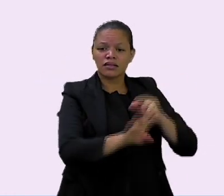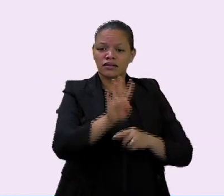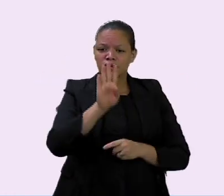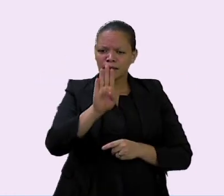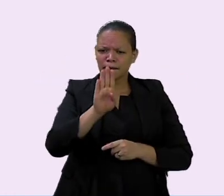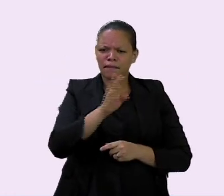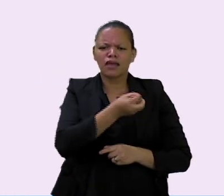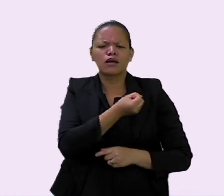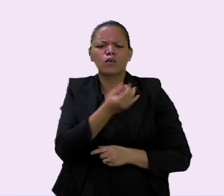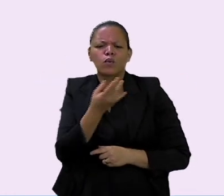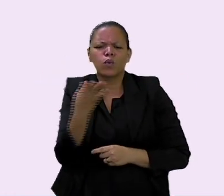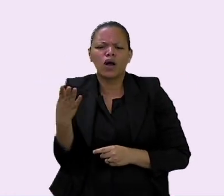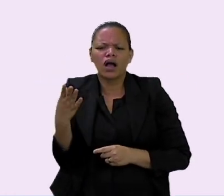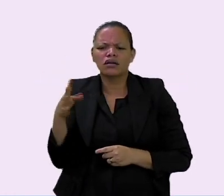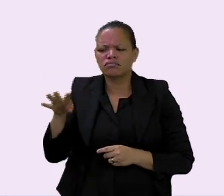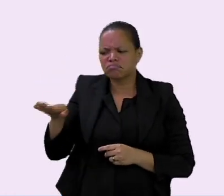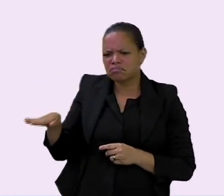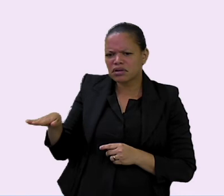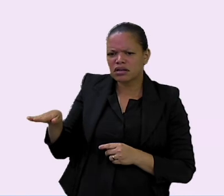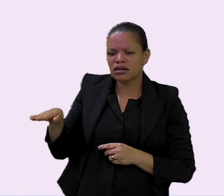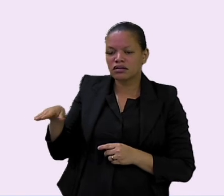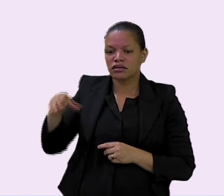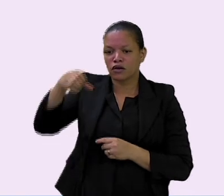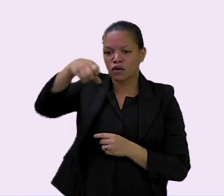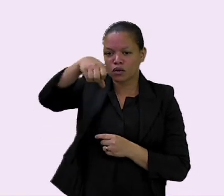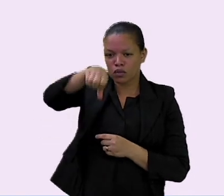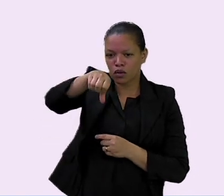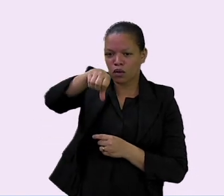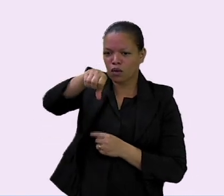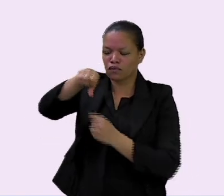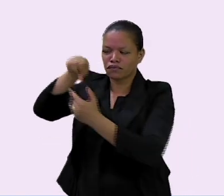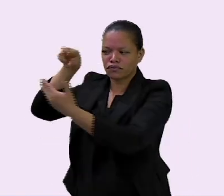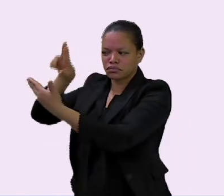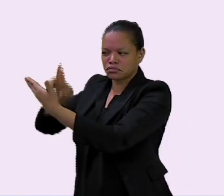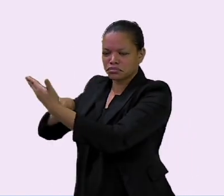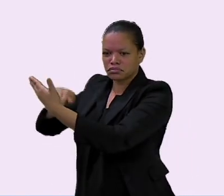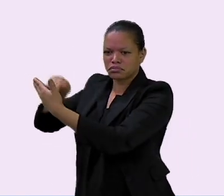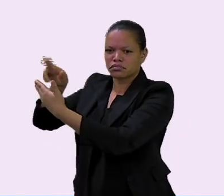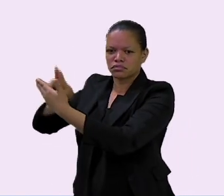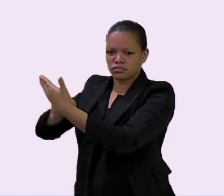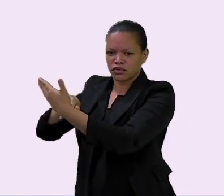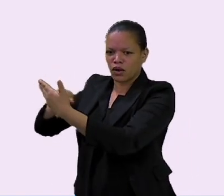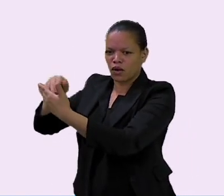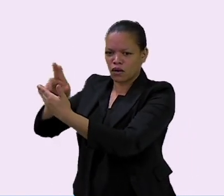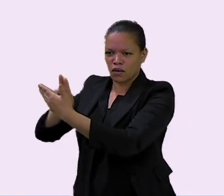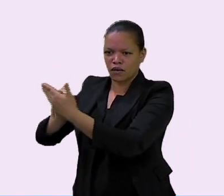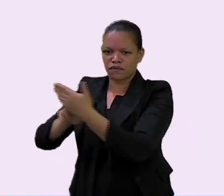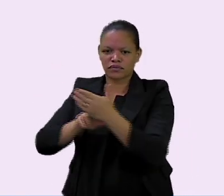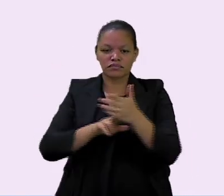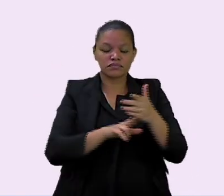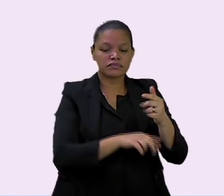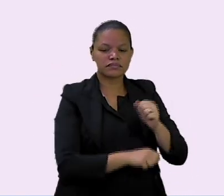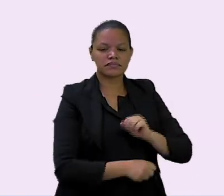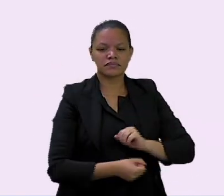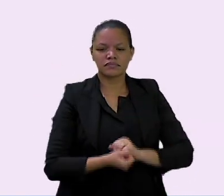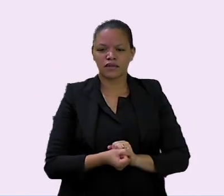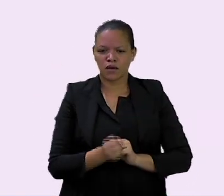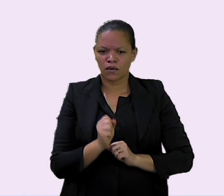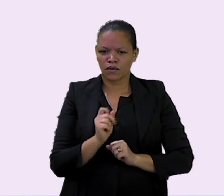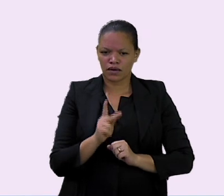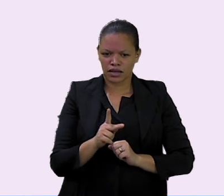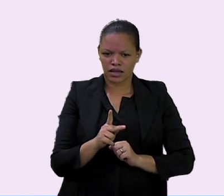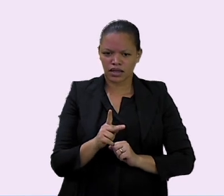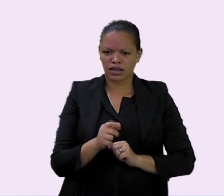quantas crianças? Foram 9 de 32. Então, eu vou colorir apenas 9.